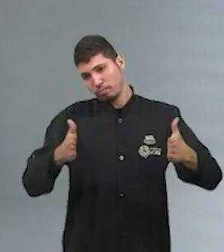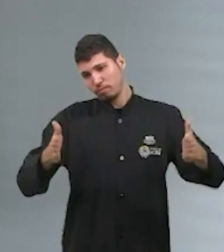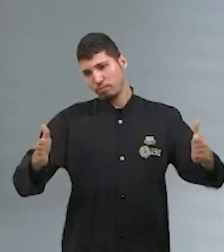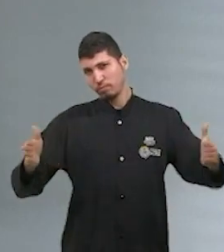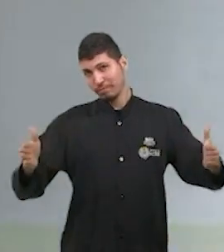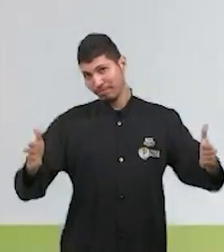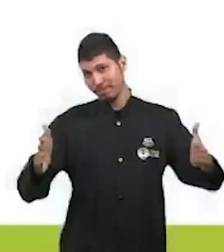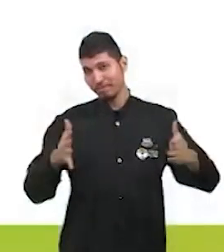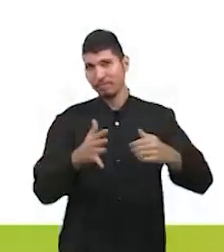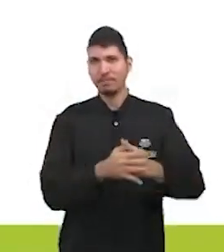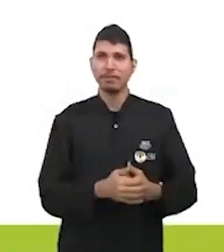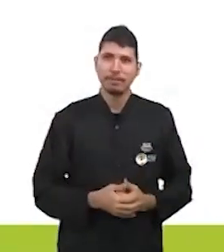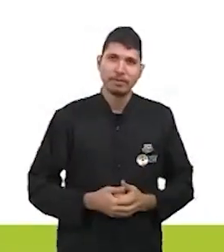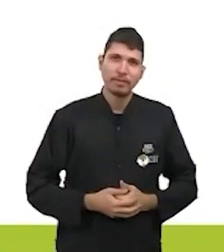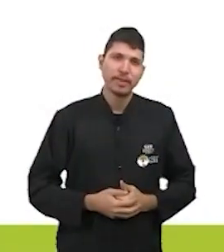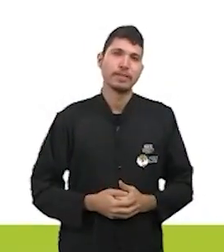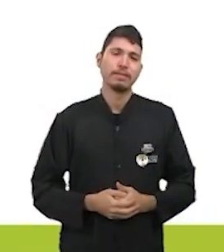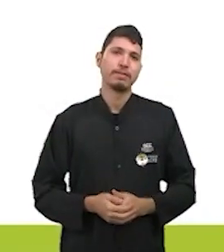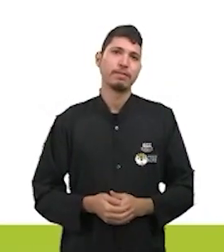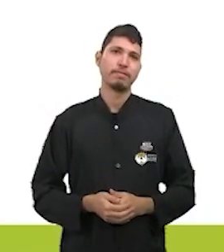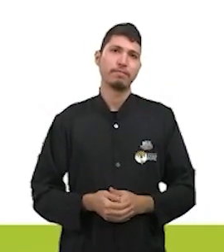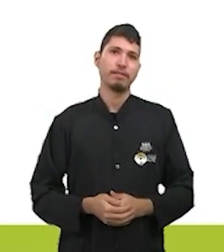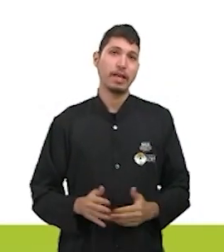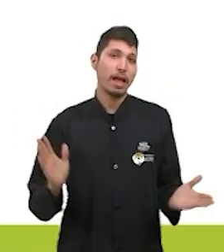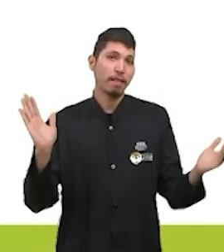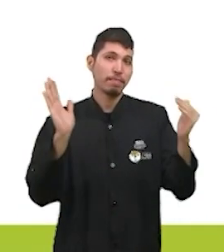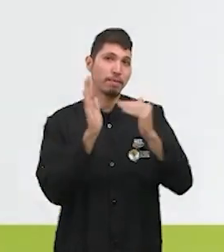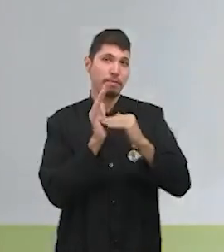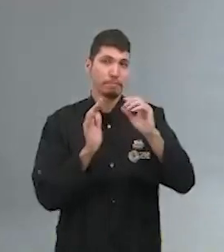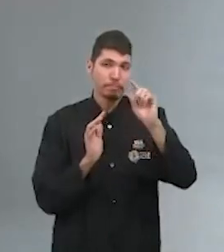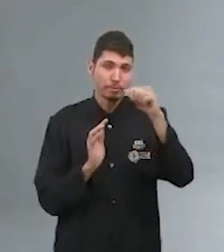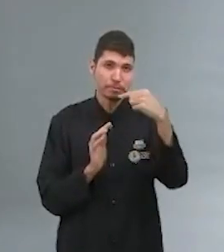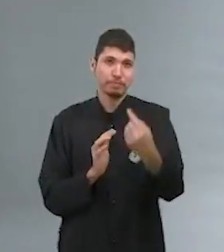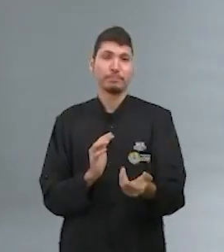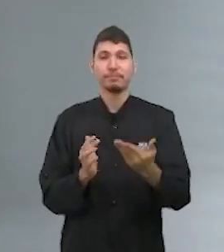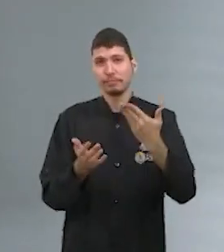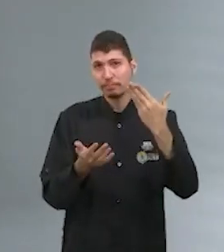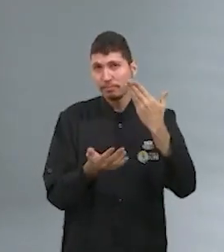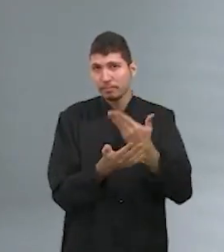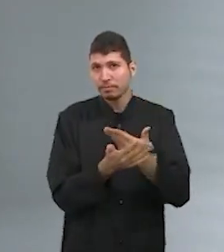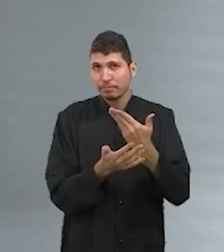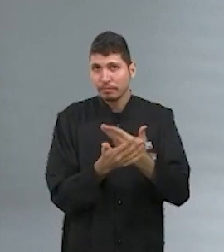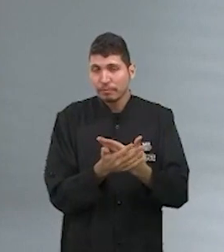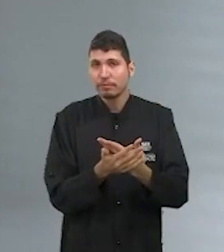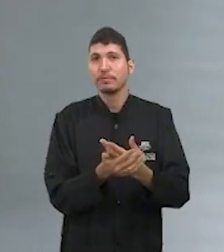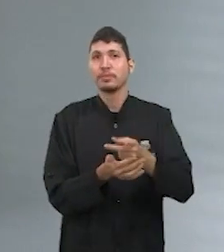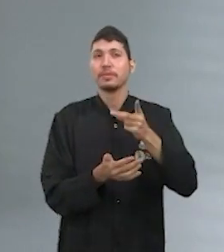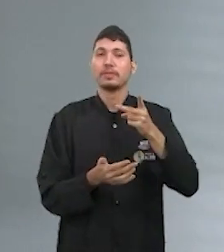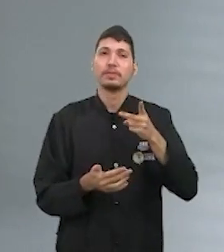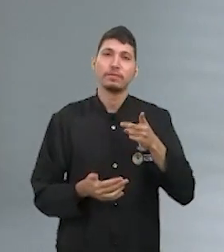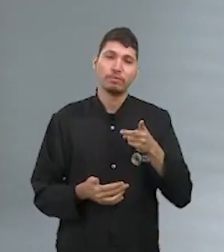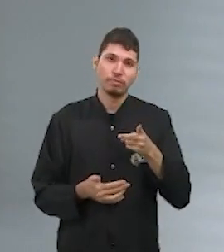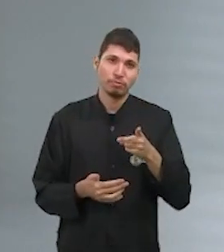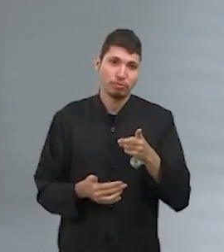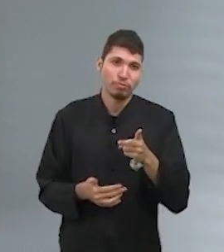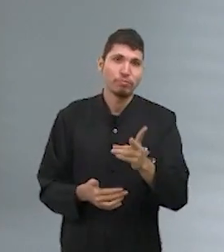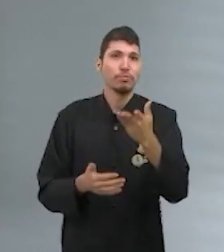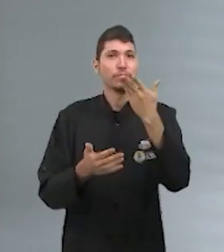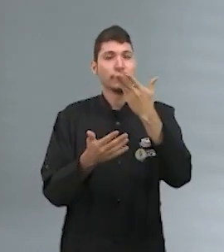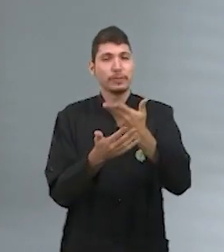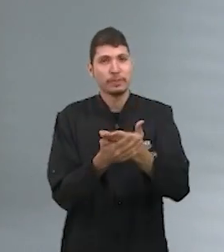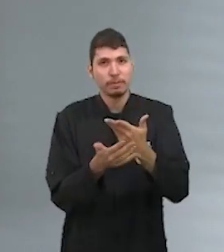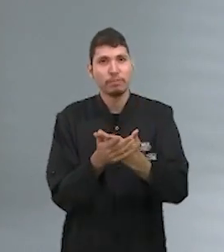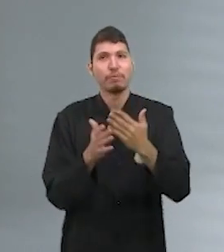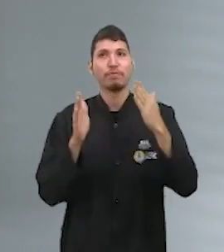a nossa alternativa. A gente fica, né, por hoje nessa aula. Continue aí, vai ter as próximas aulas ainda